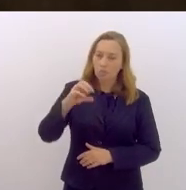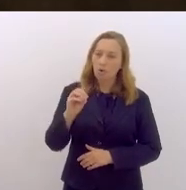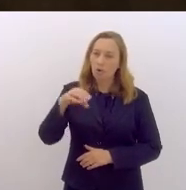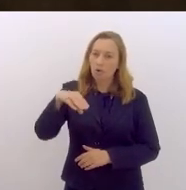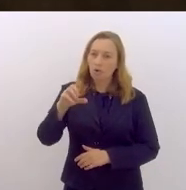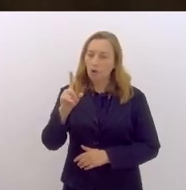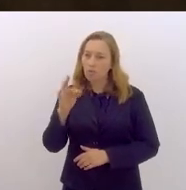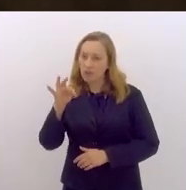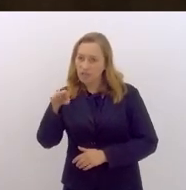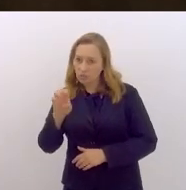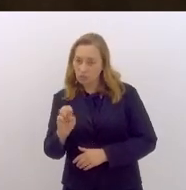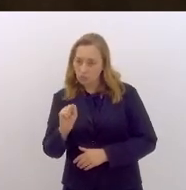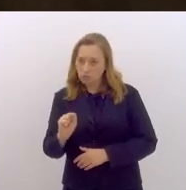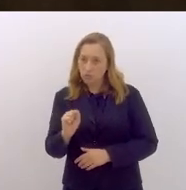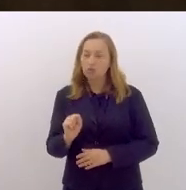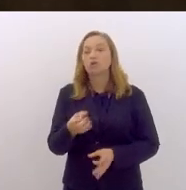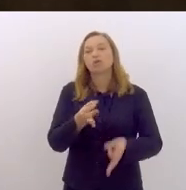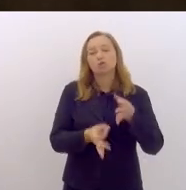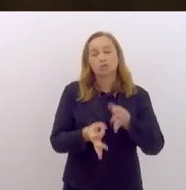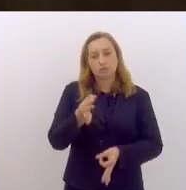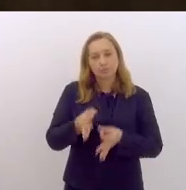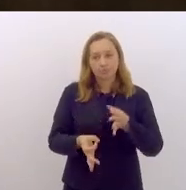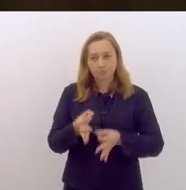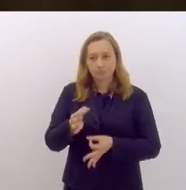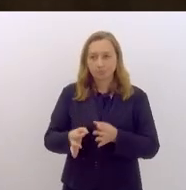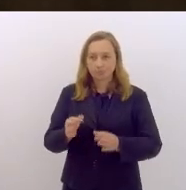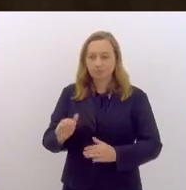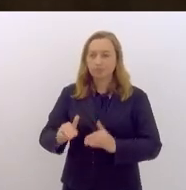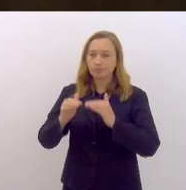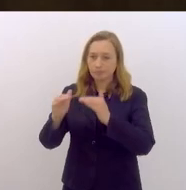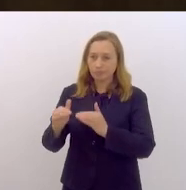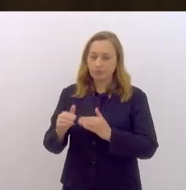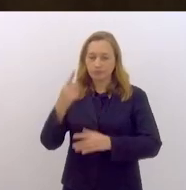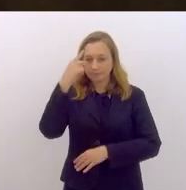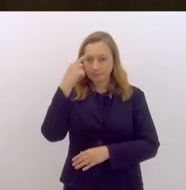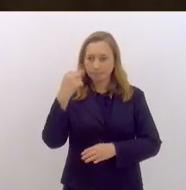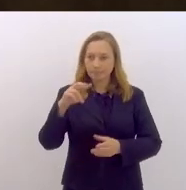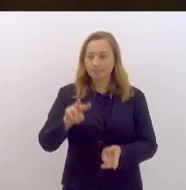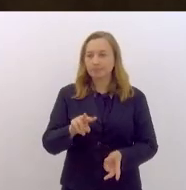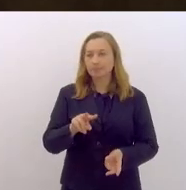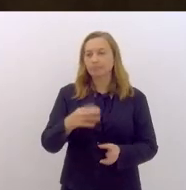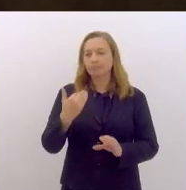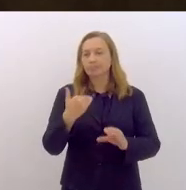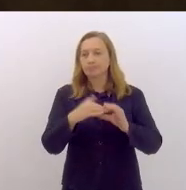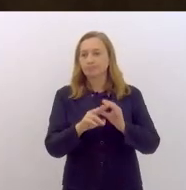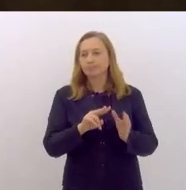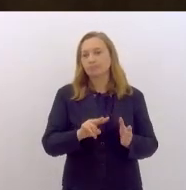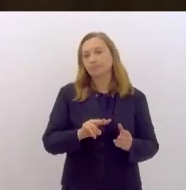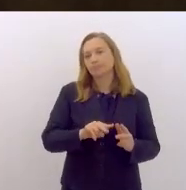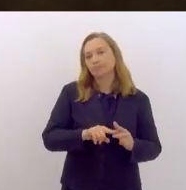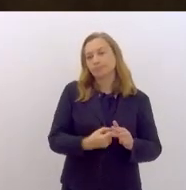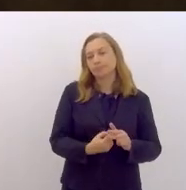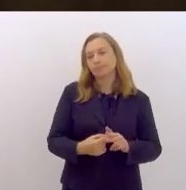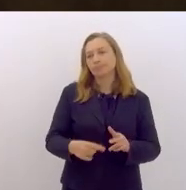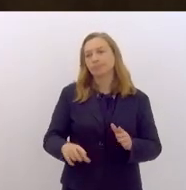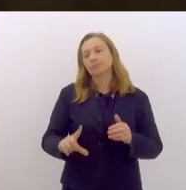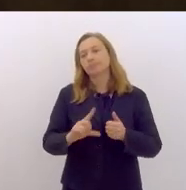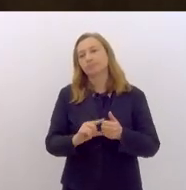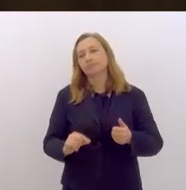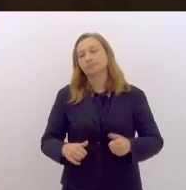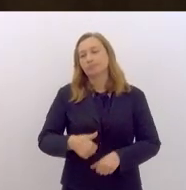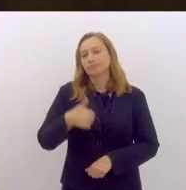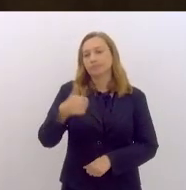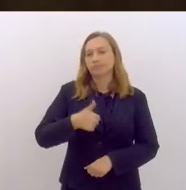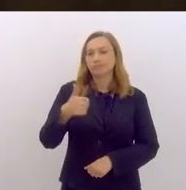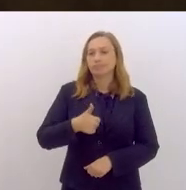emolumentos. O Tribunal de Justiça mandou a mensagem alterando o artigo 1º